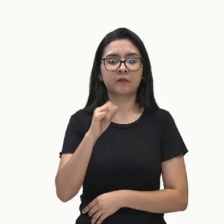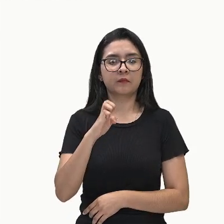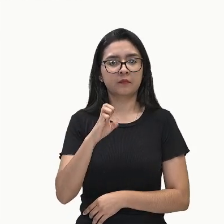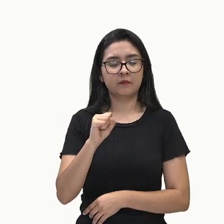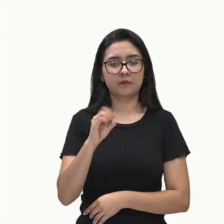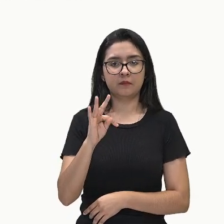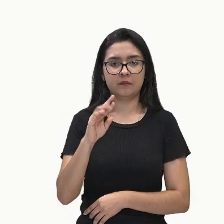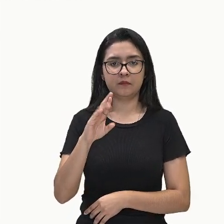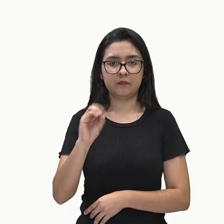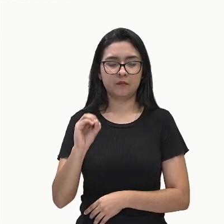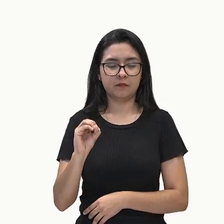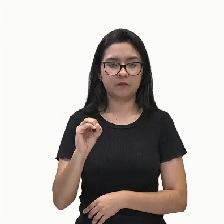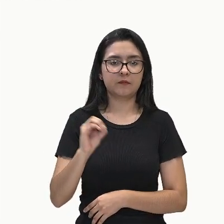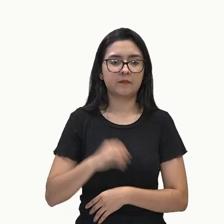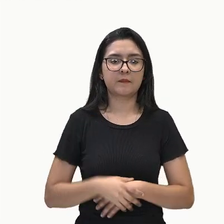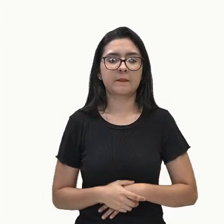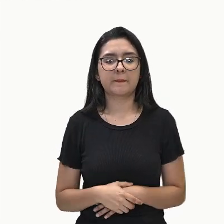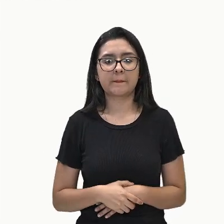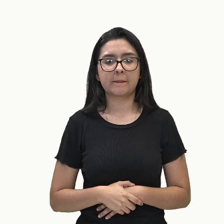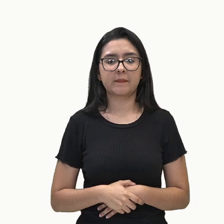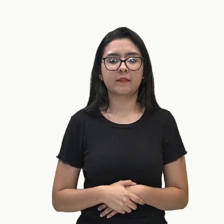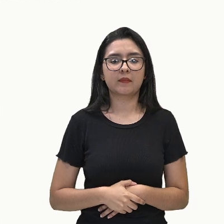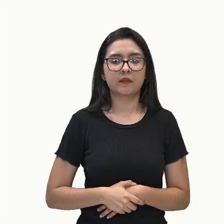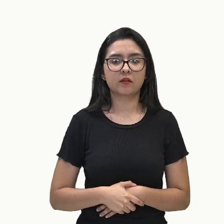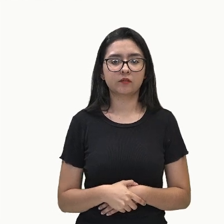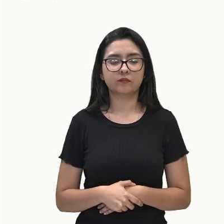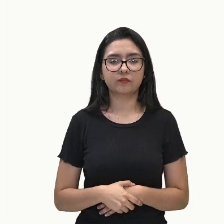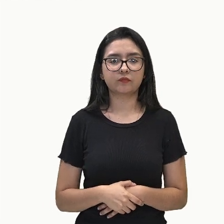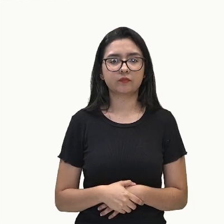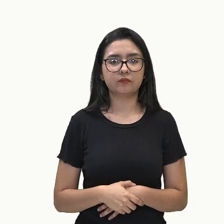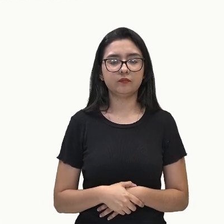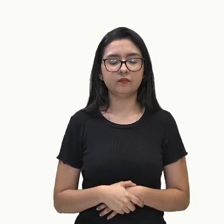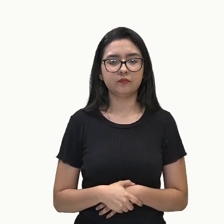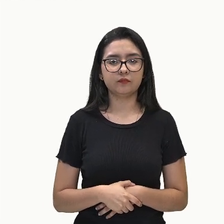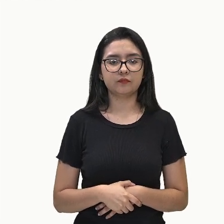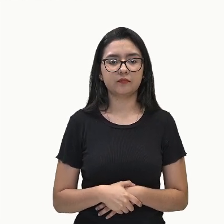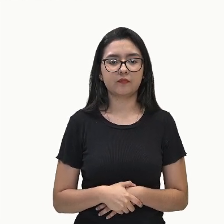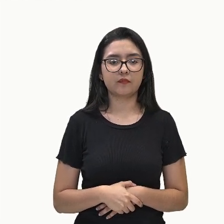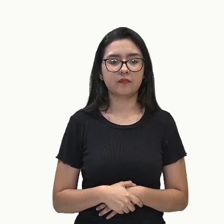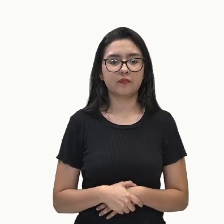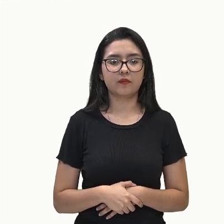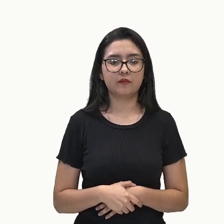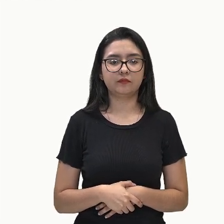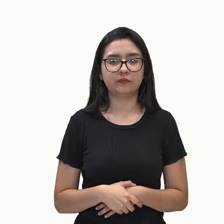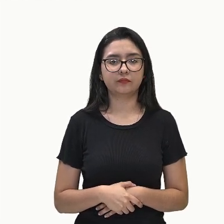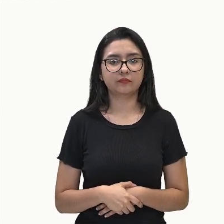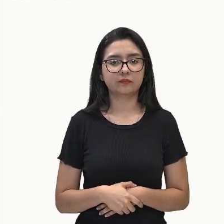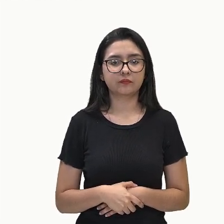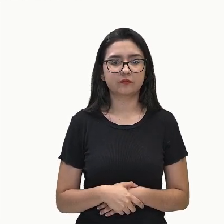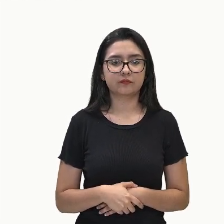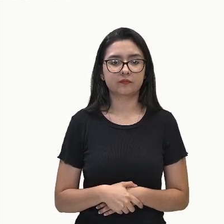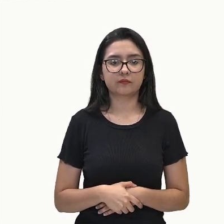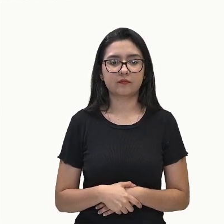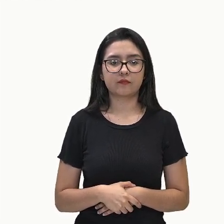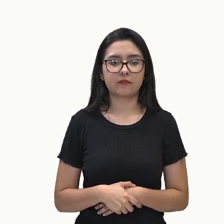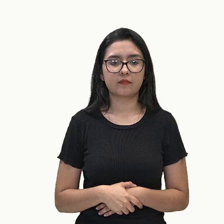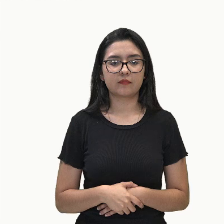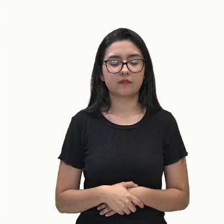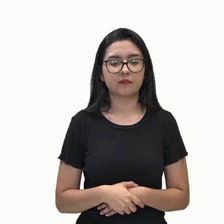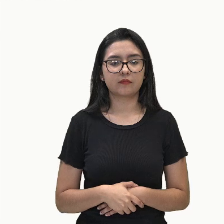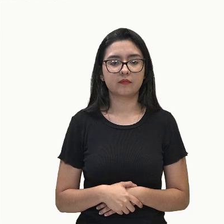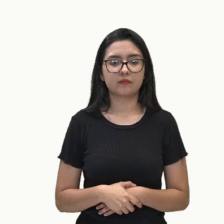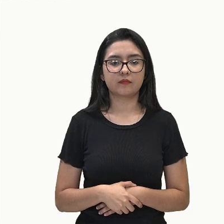até vocês. É a pessoa que ensina na escola, instituto, universidade e entrega